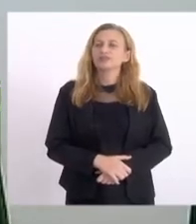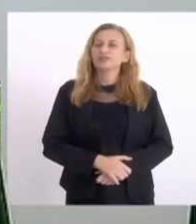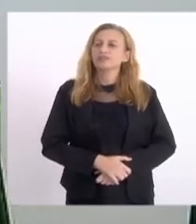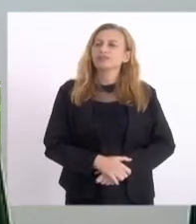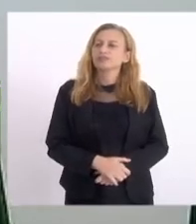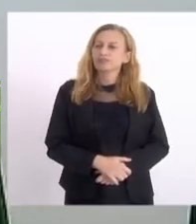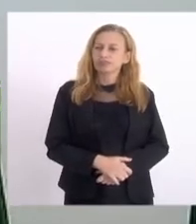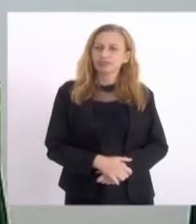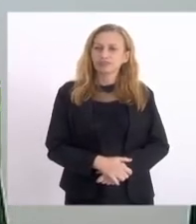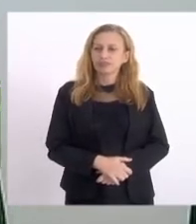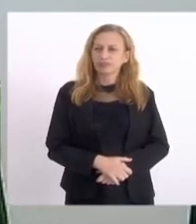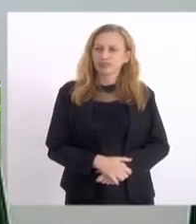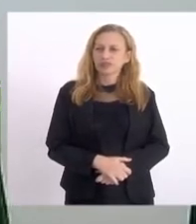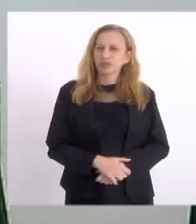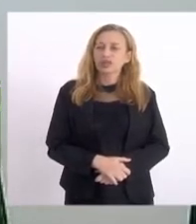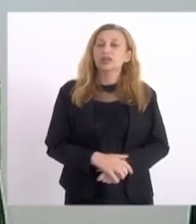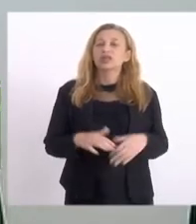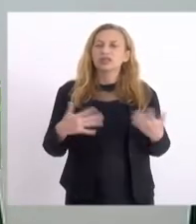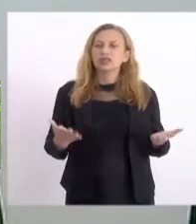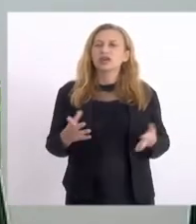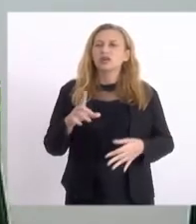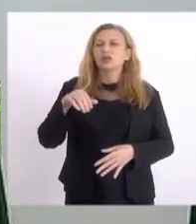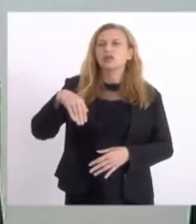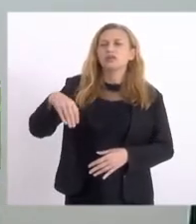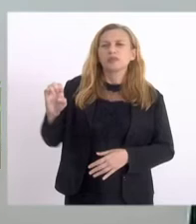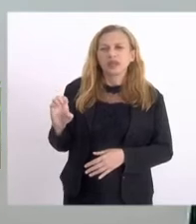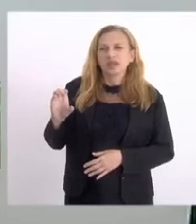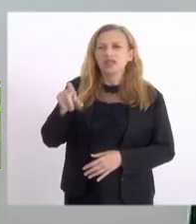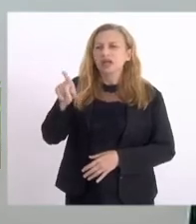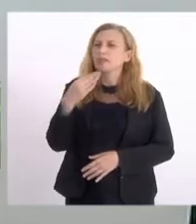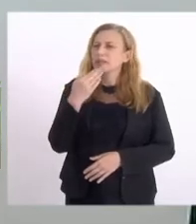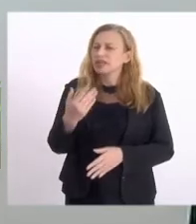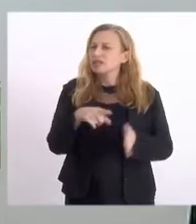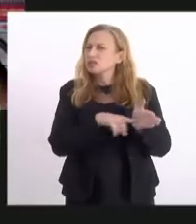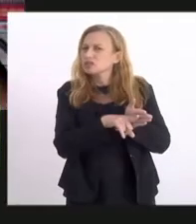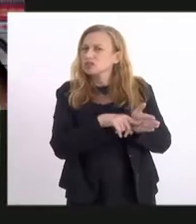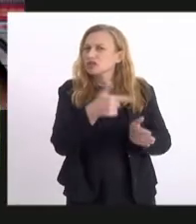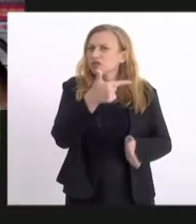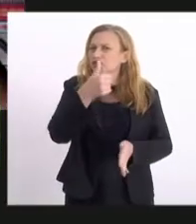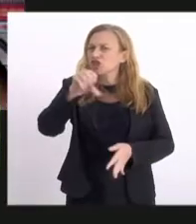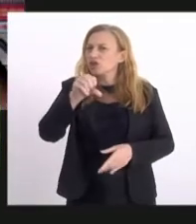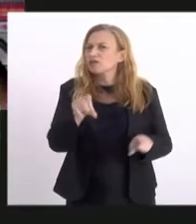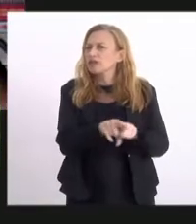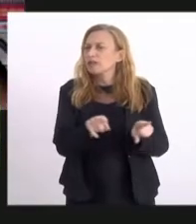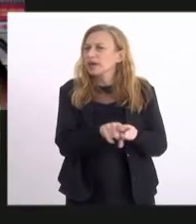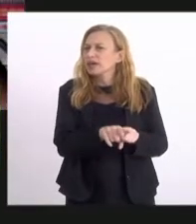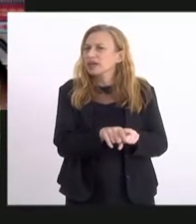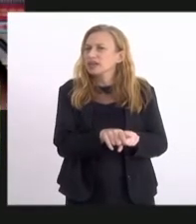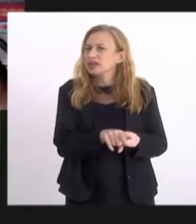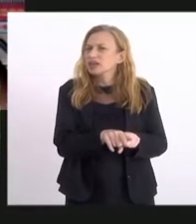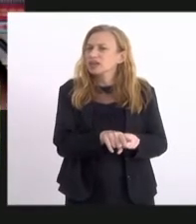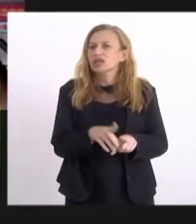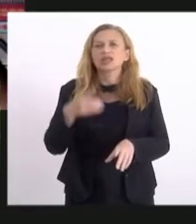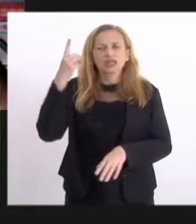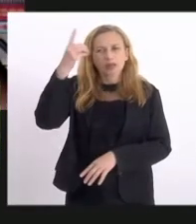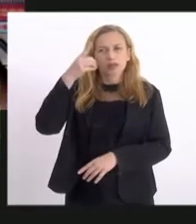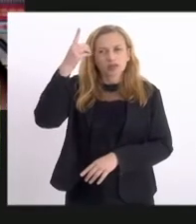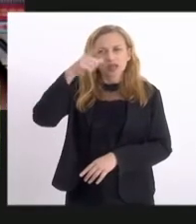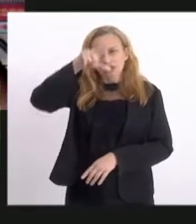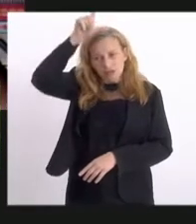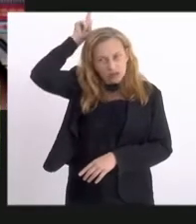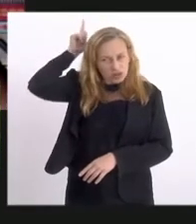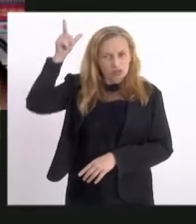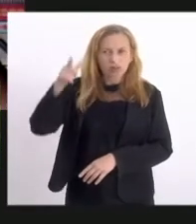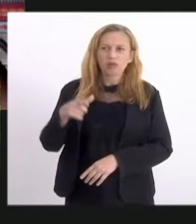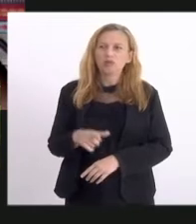19. Então, Mink, você está pedindo vista no 29 também ou não? É, o Luiz Paulo está pedindo aqui, o Luiz Paulo